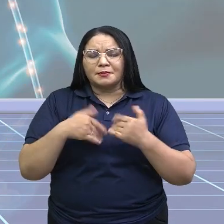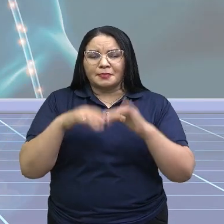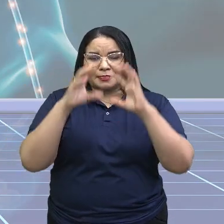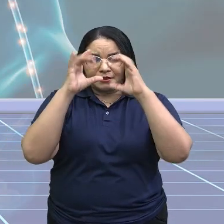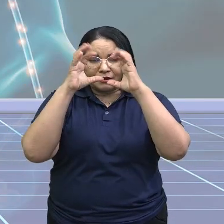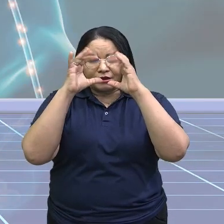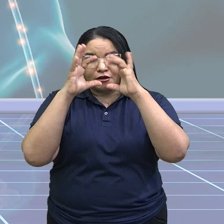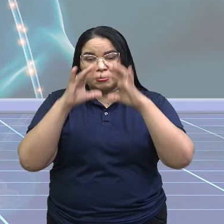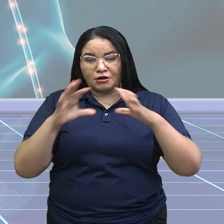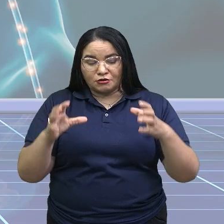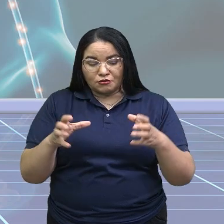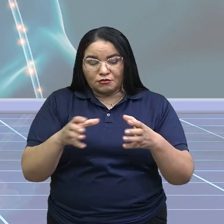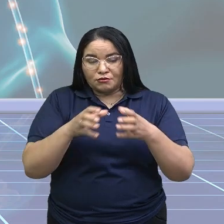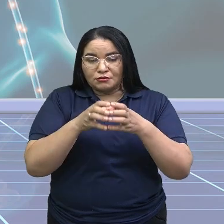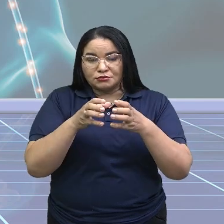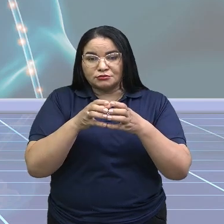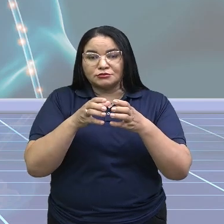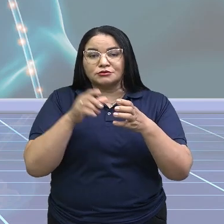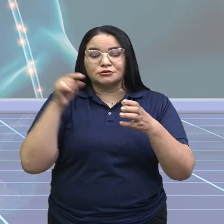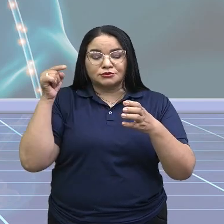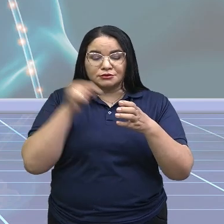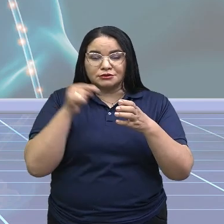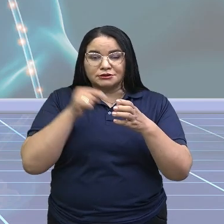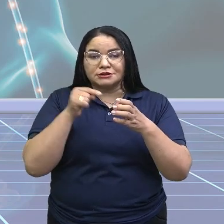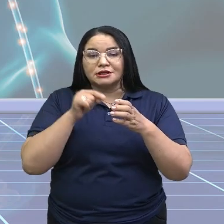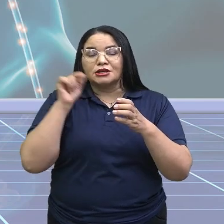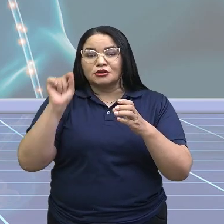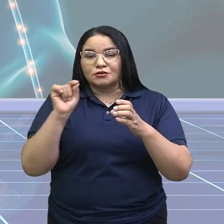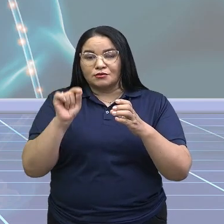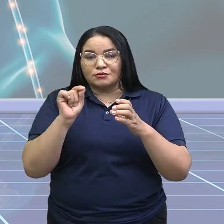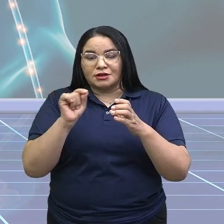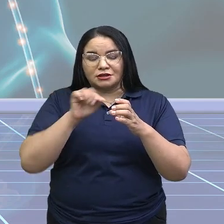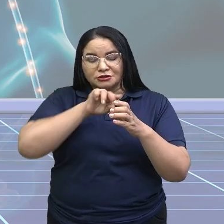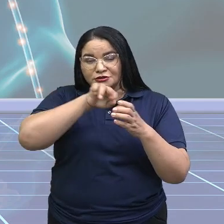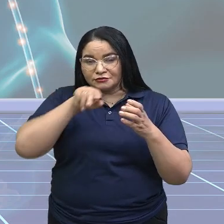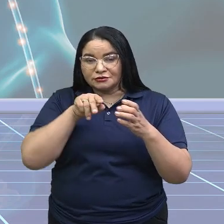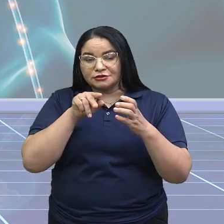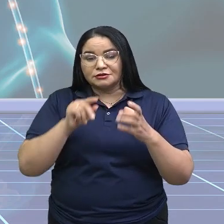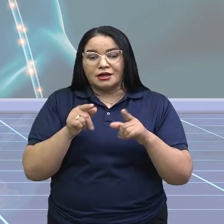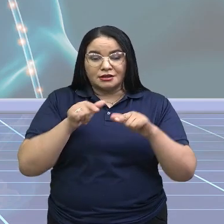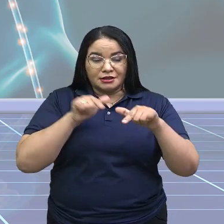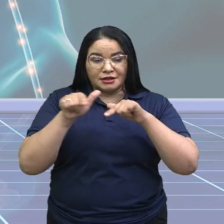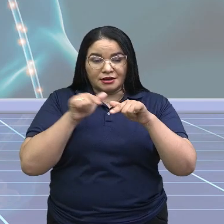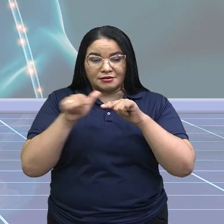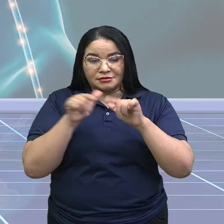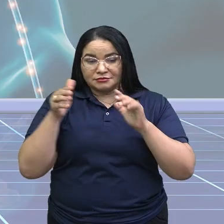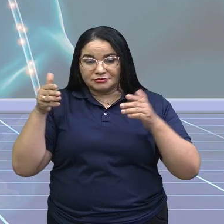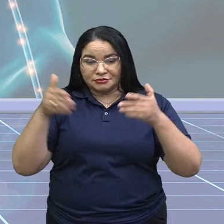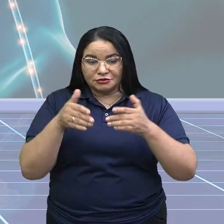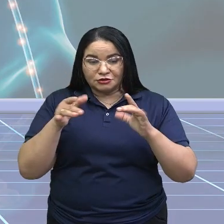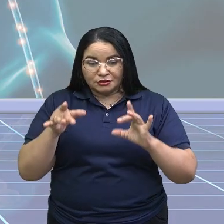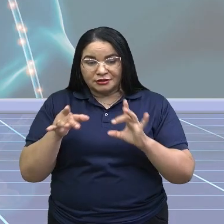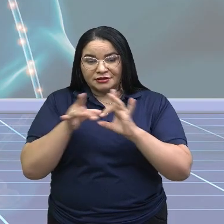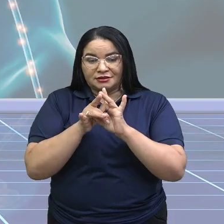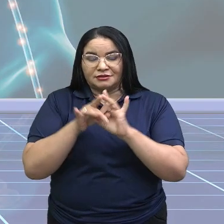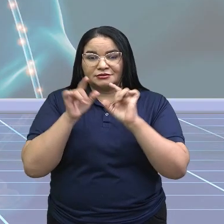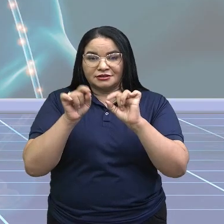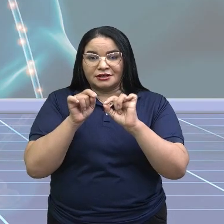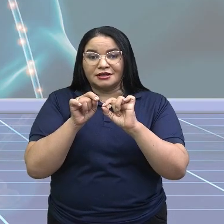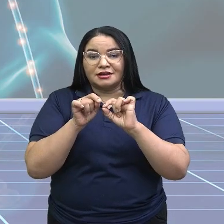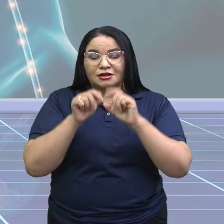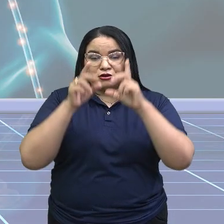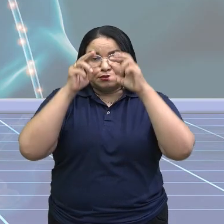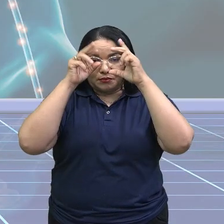um conjunto complexo de mecanismos. Sua atividade está diretamente ligada à presença